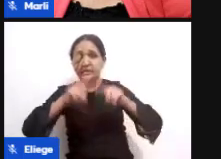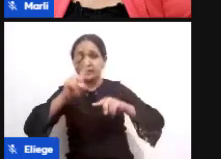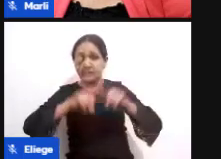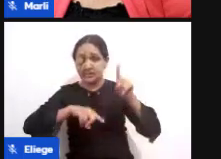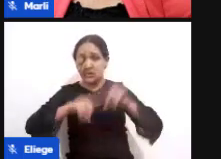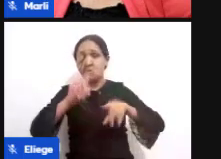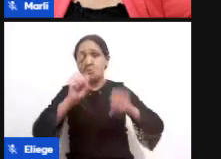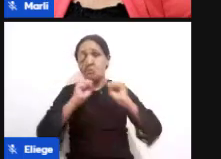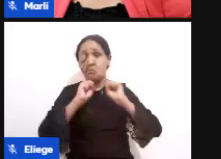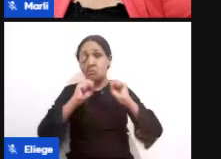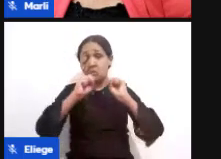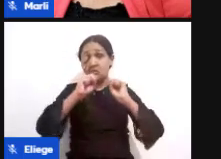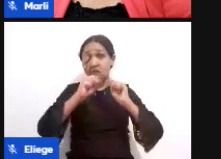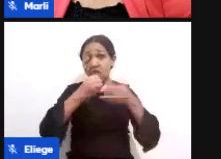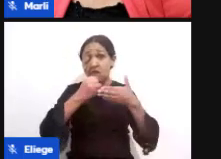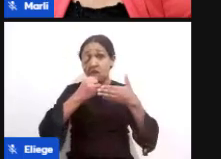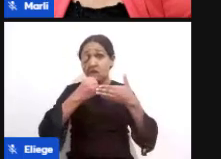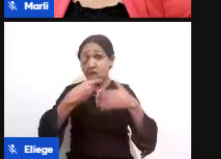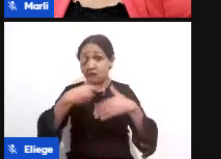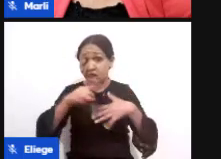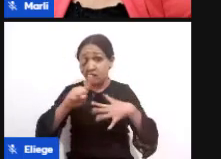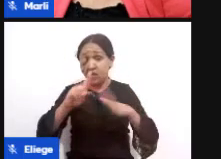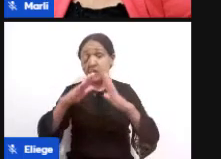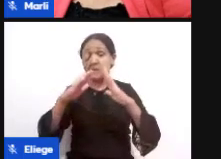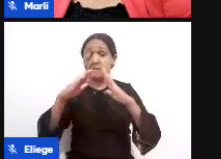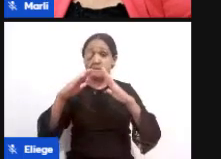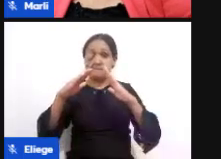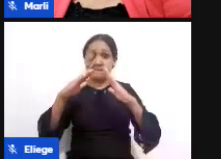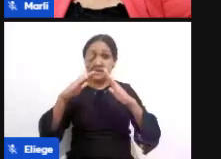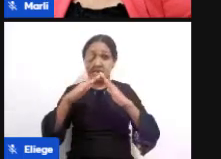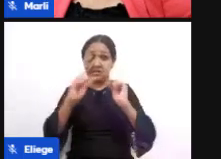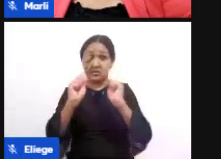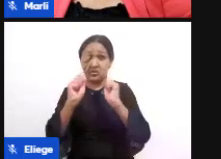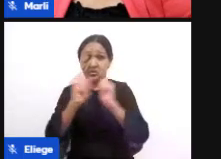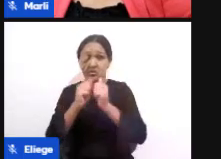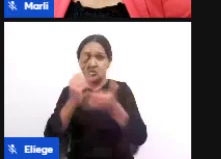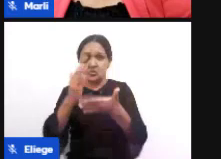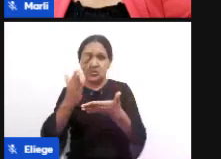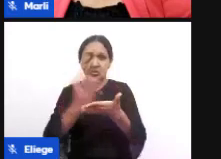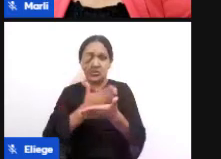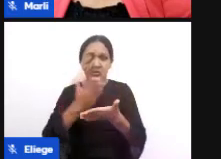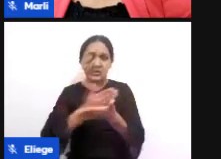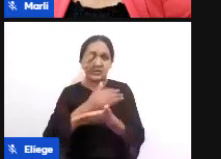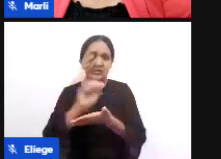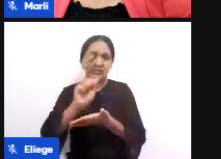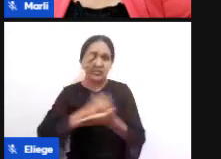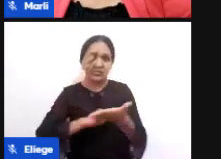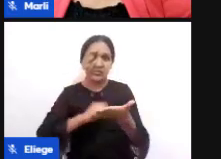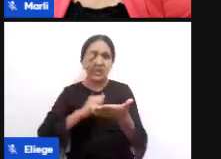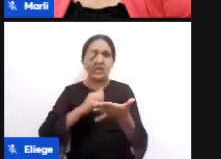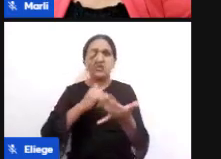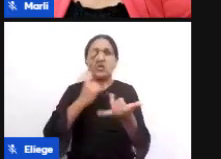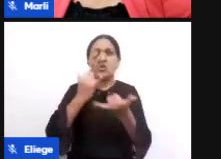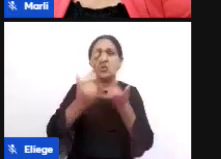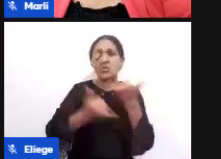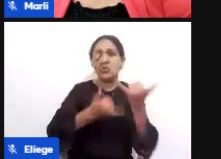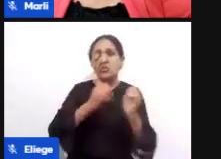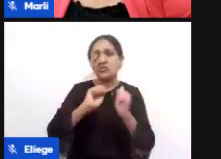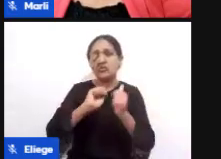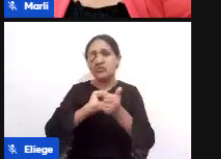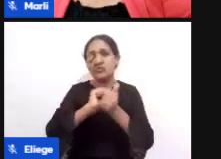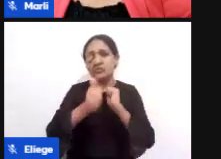vai para casa juntamente com o caderno de atividades, juntamente com os jogos sugeridos,